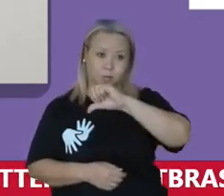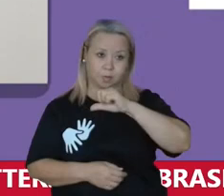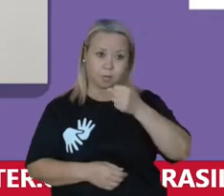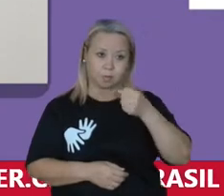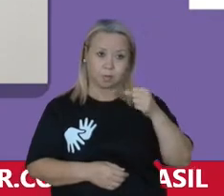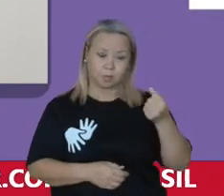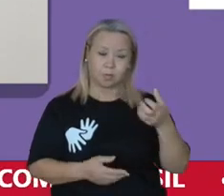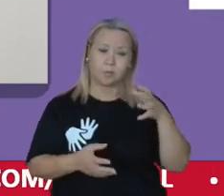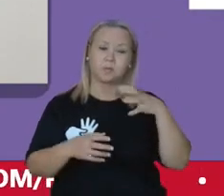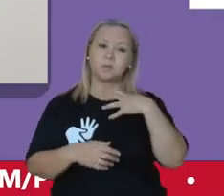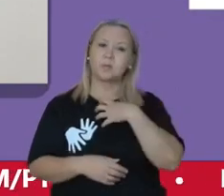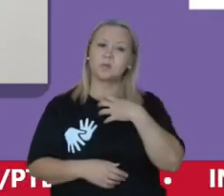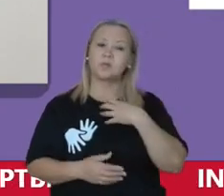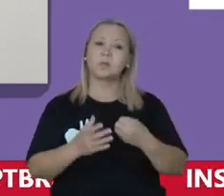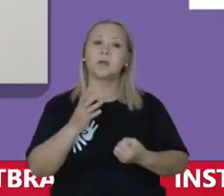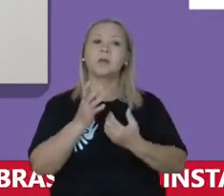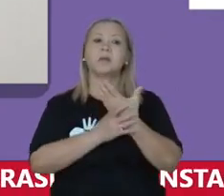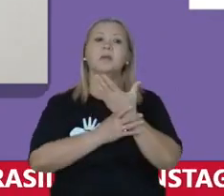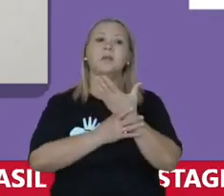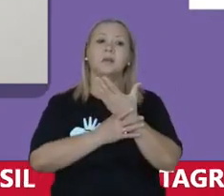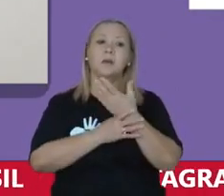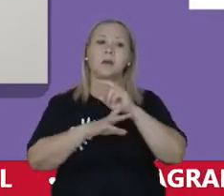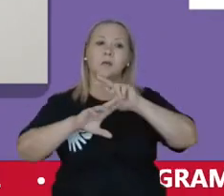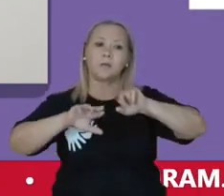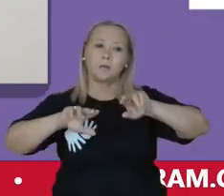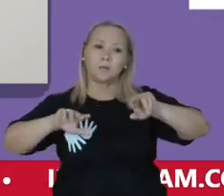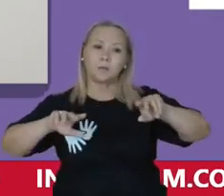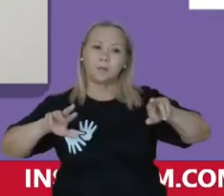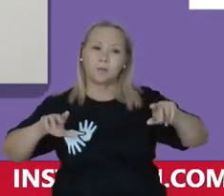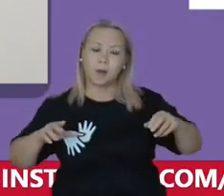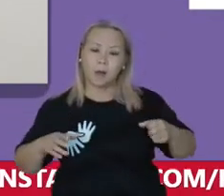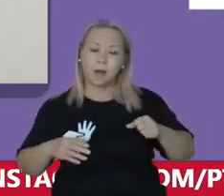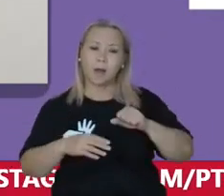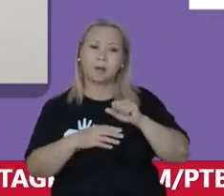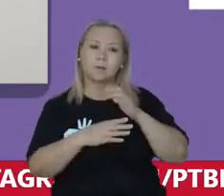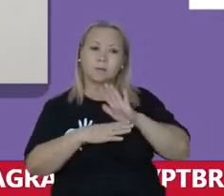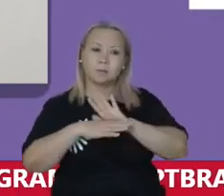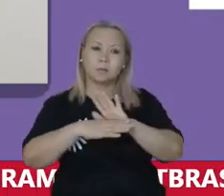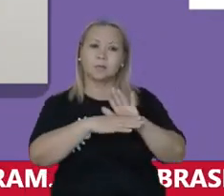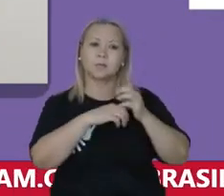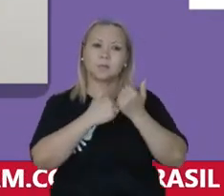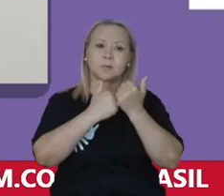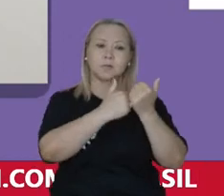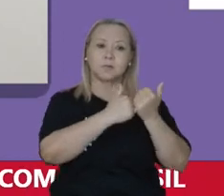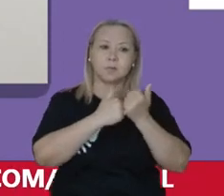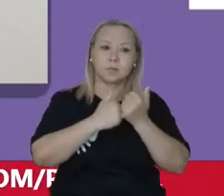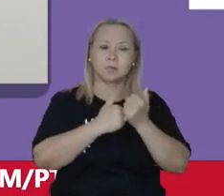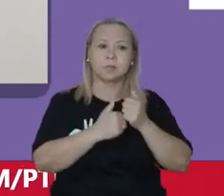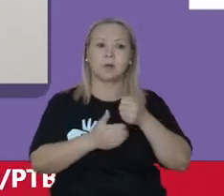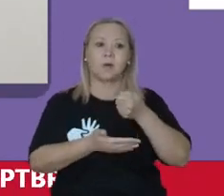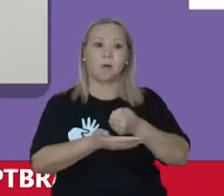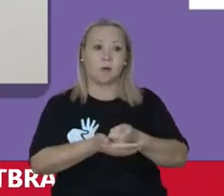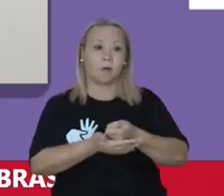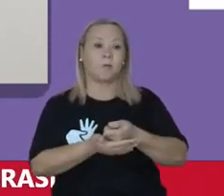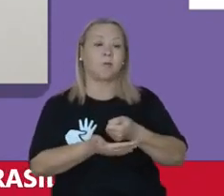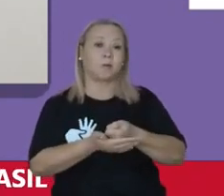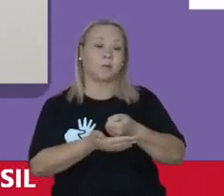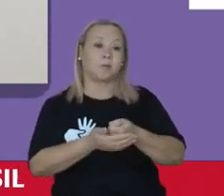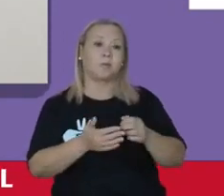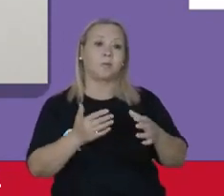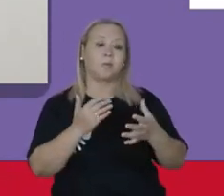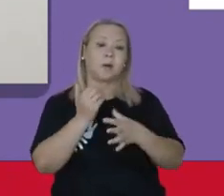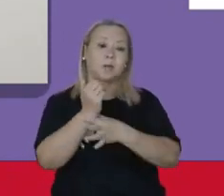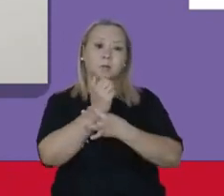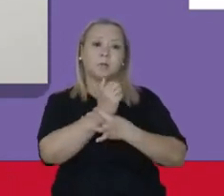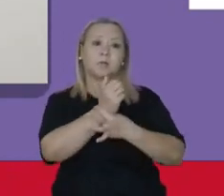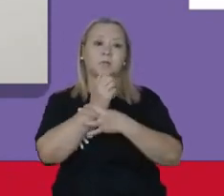dessa forma, criado várias contribuições patronais para dar sustentação ao